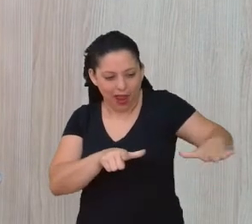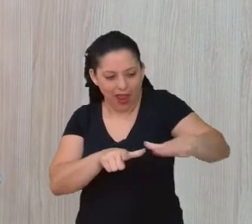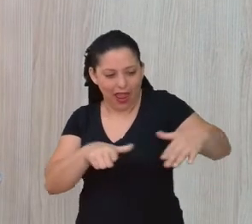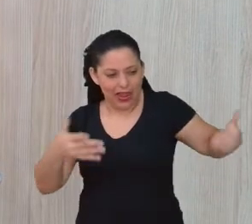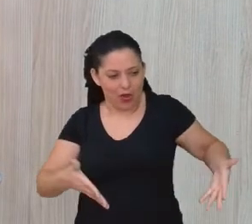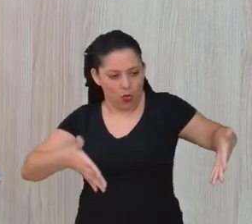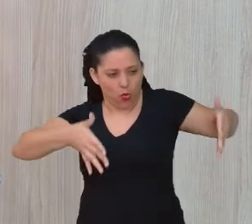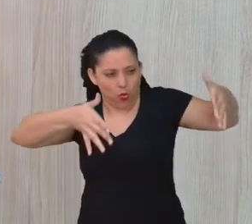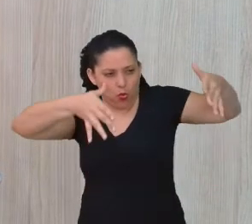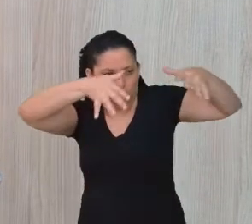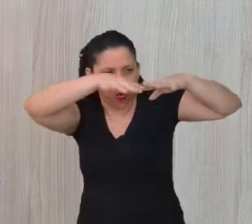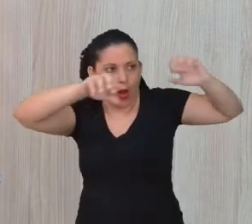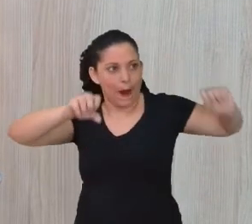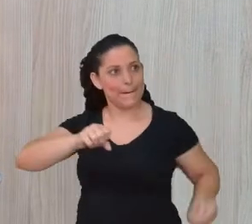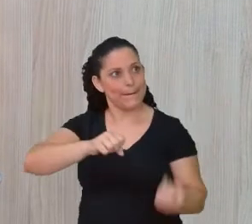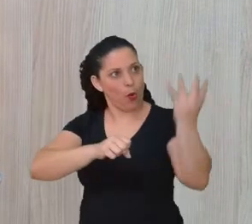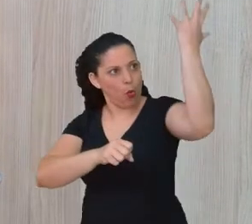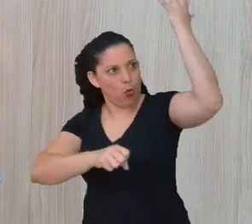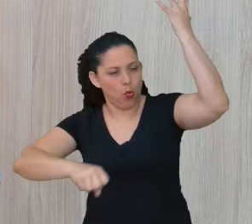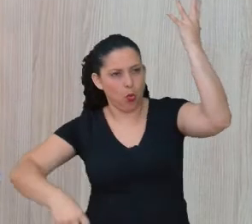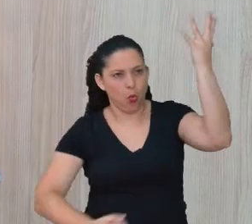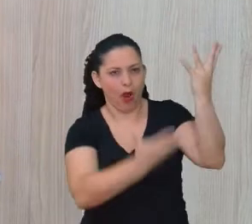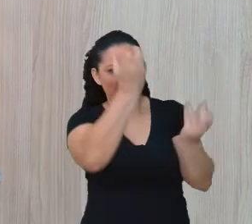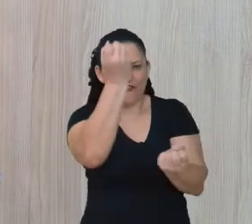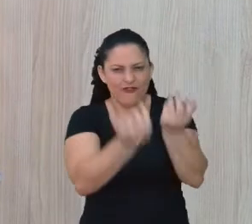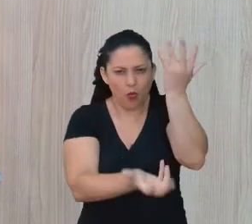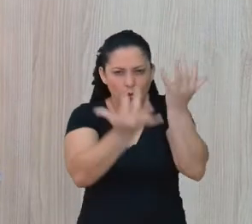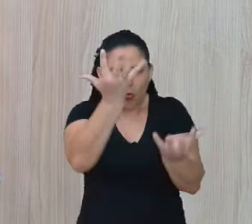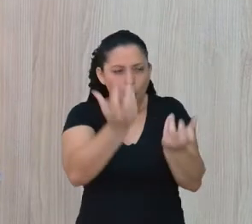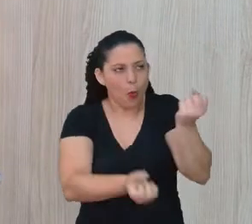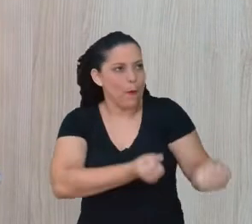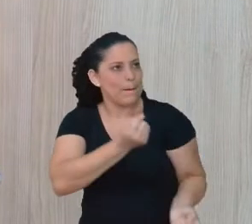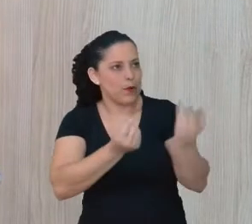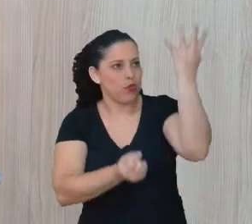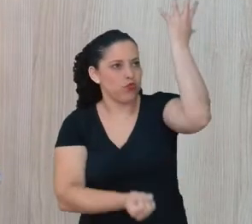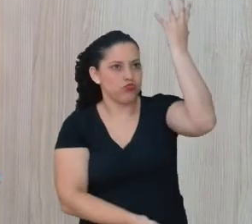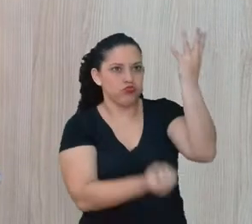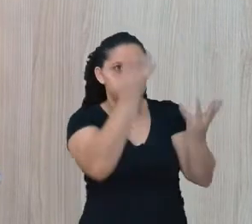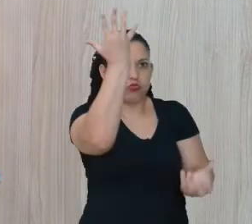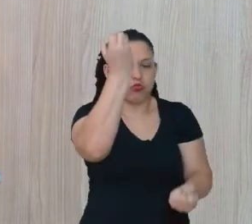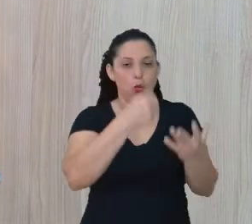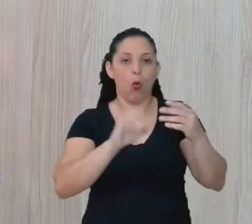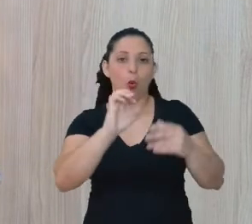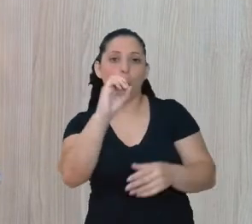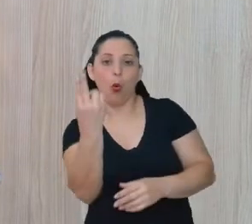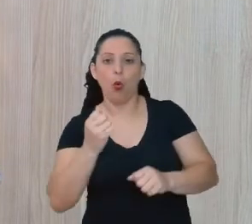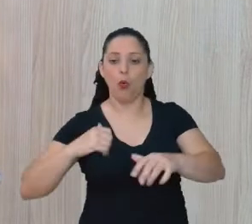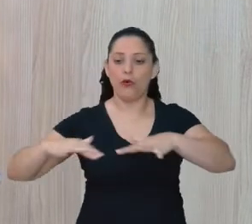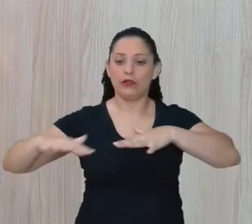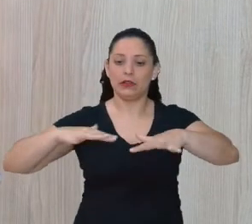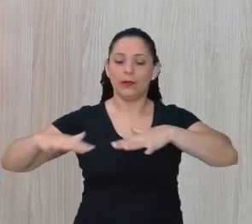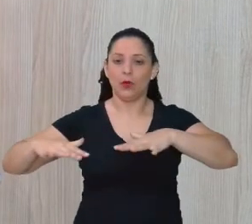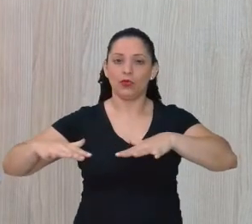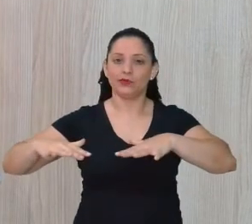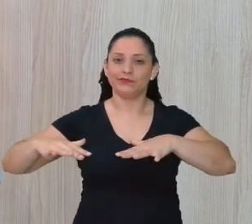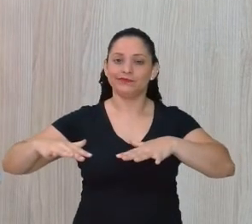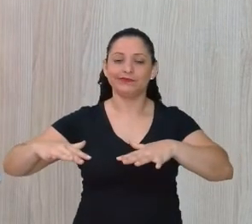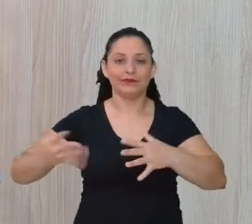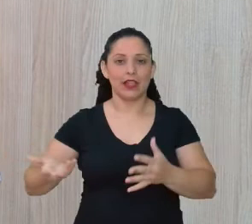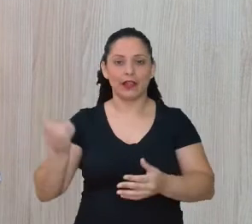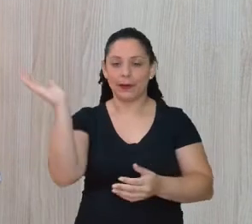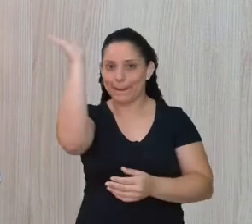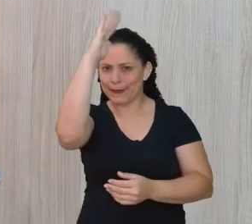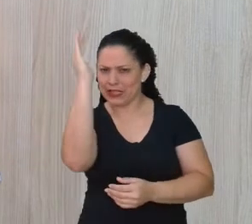consiga sentir esses impactos, né? No caso de um terremoto, por exemplo, né? As placas tectônicas